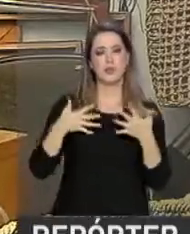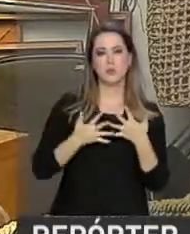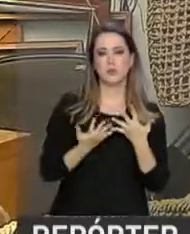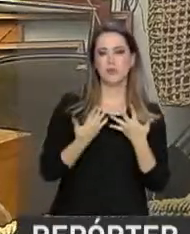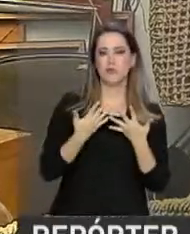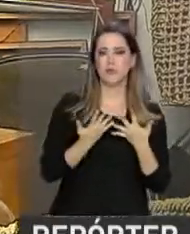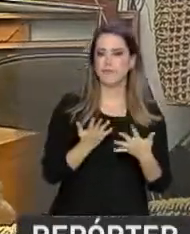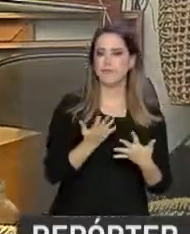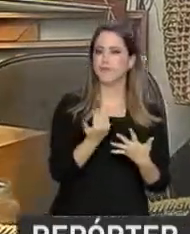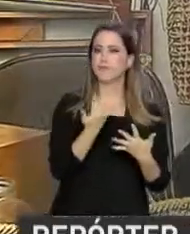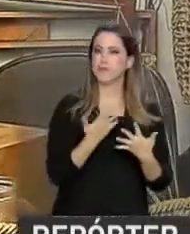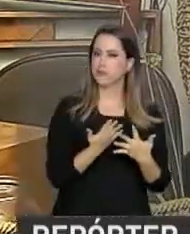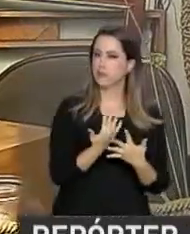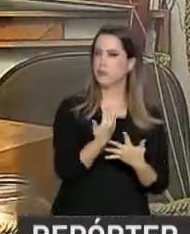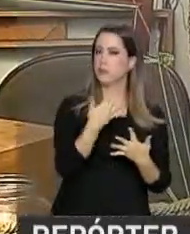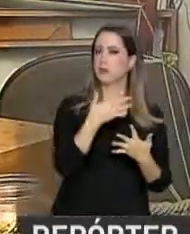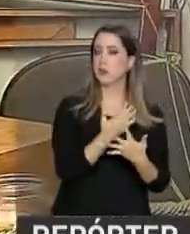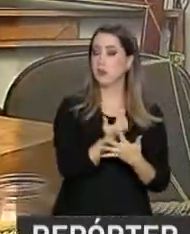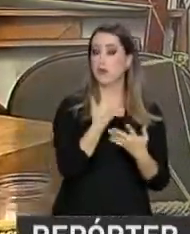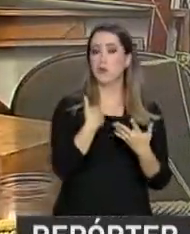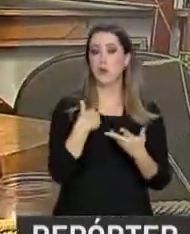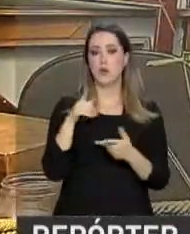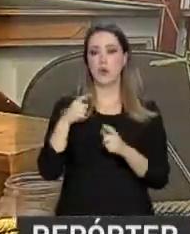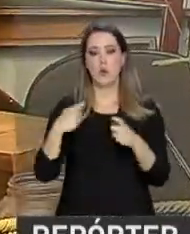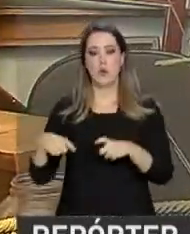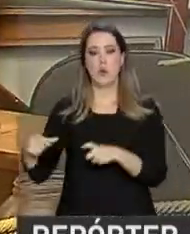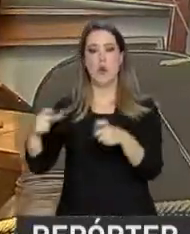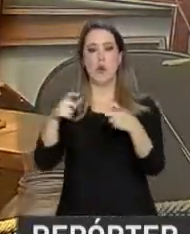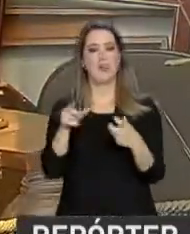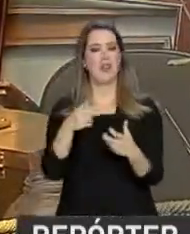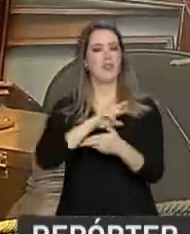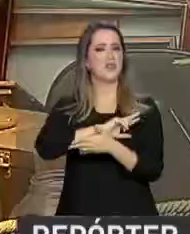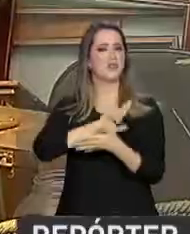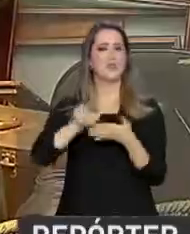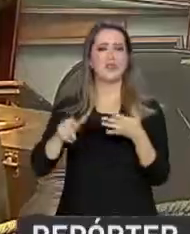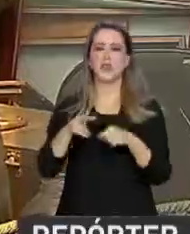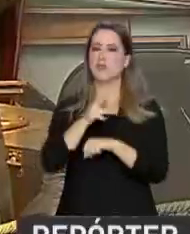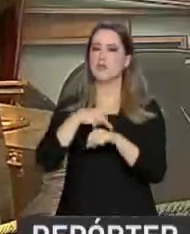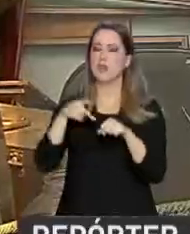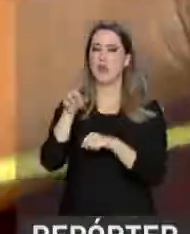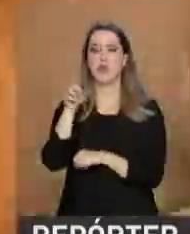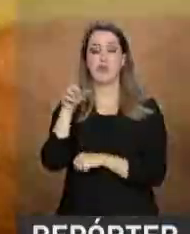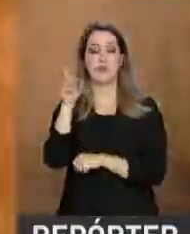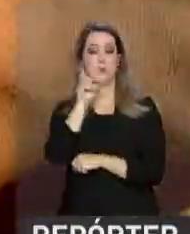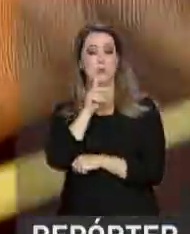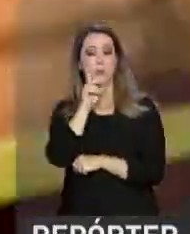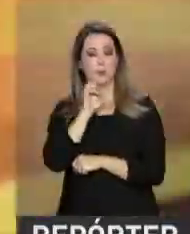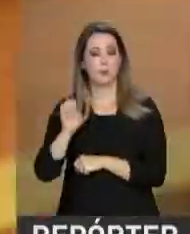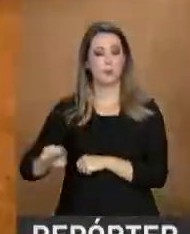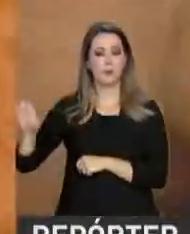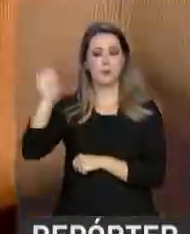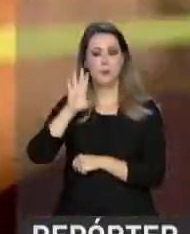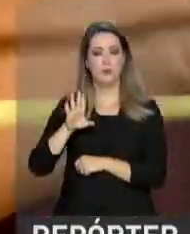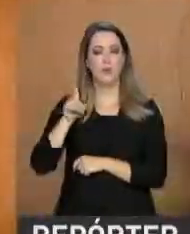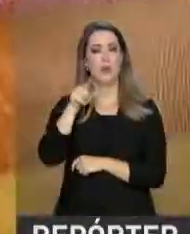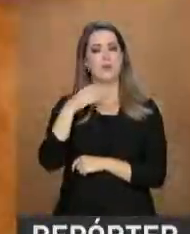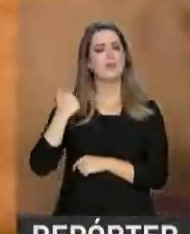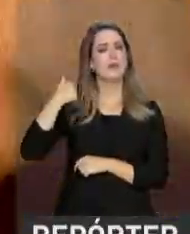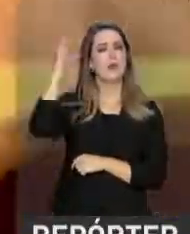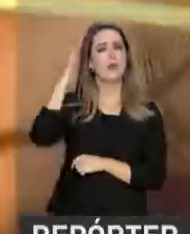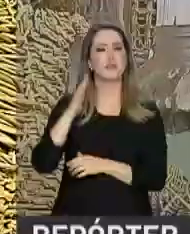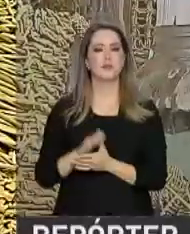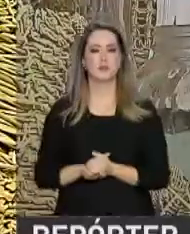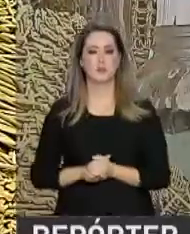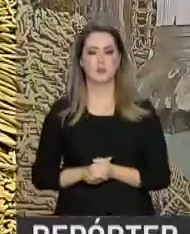seus trabalhos ganharão as galerias dos estados unidos e de países da europa mas vão querer muito